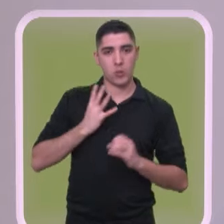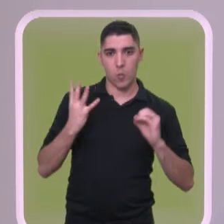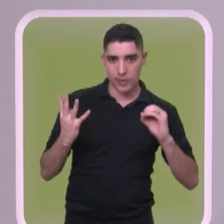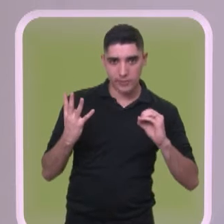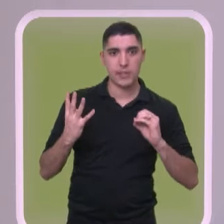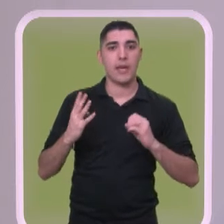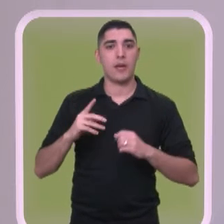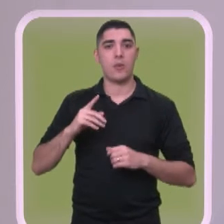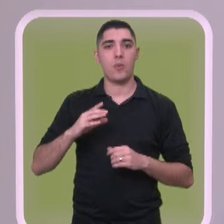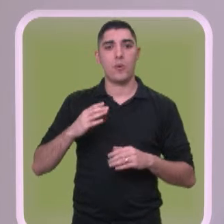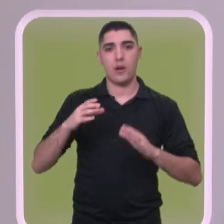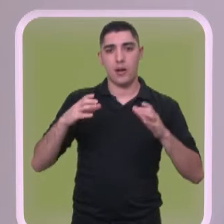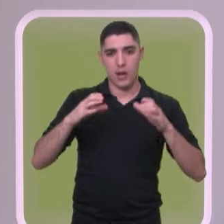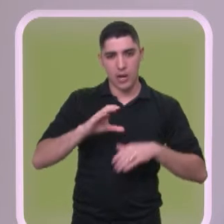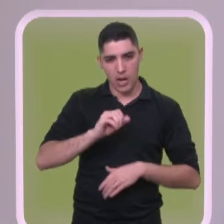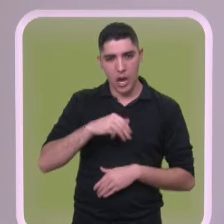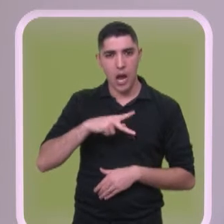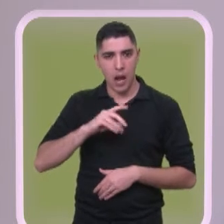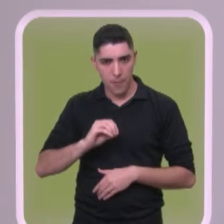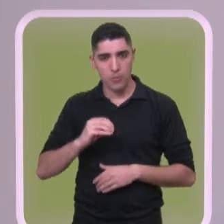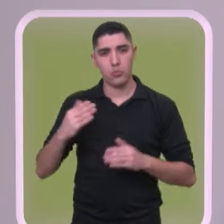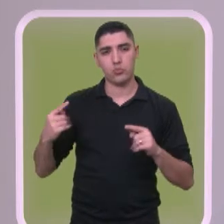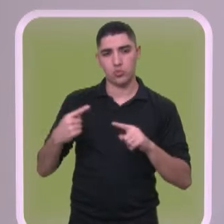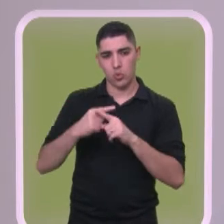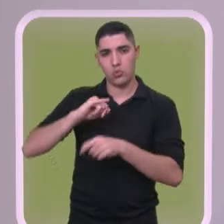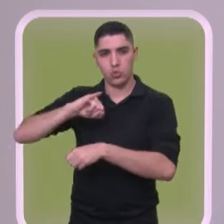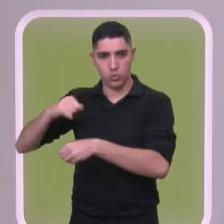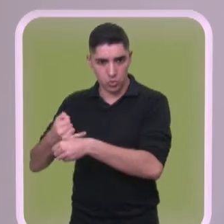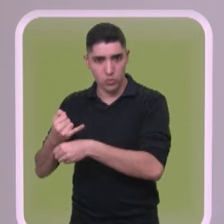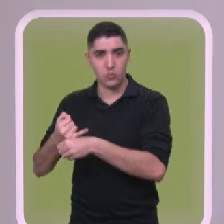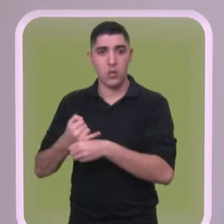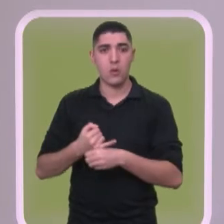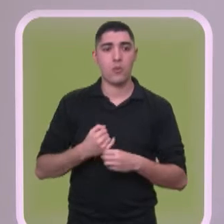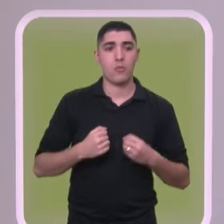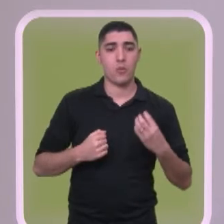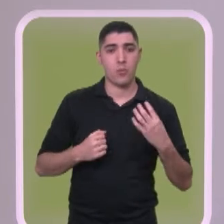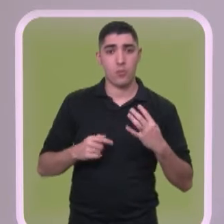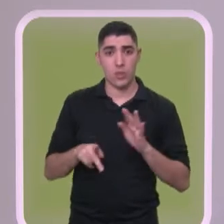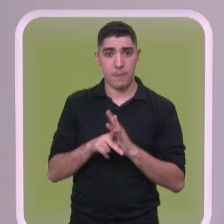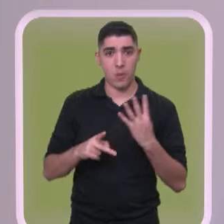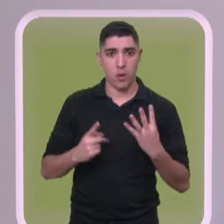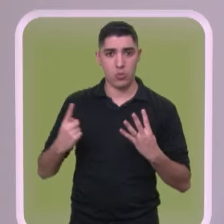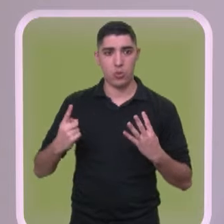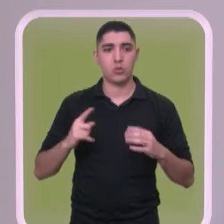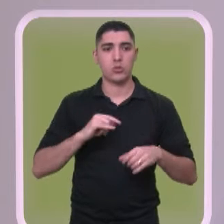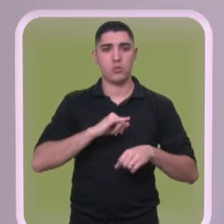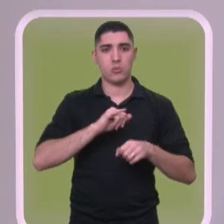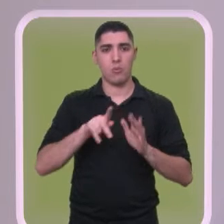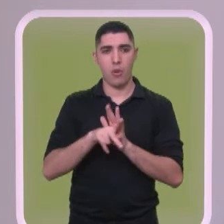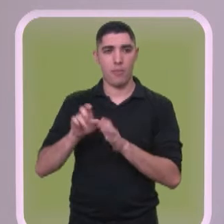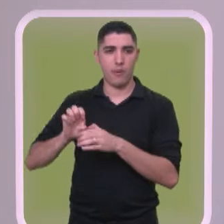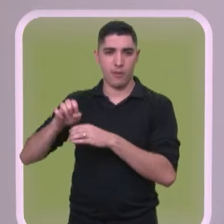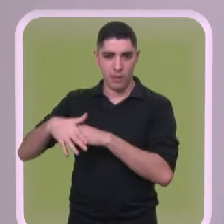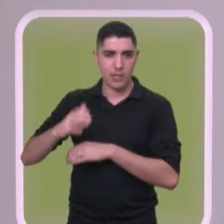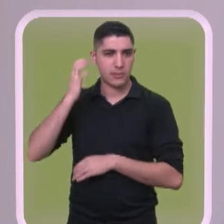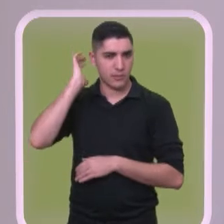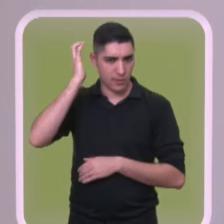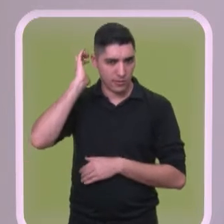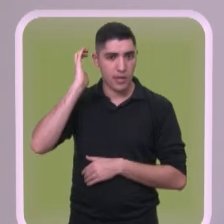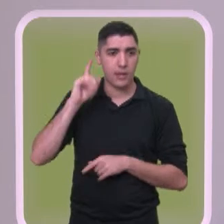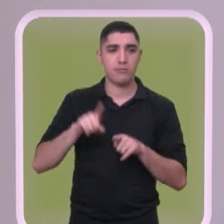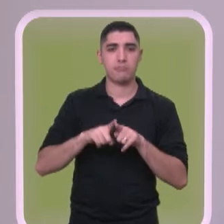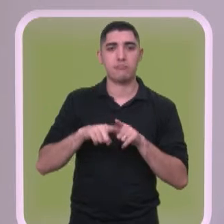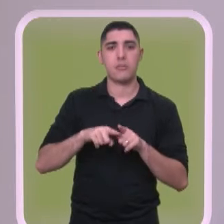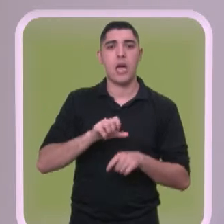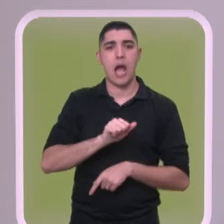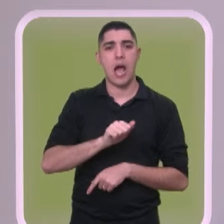cima do São José, Campo Mourão 3-1 em cima do Joinville, 4-2 Erechim e Santo André, a Soeva 4-2 também no Cascavel, Pato